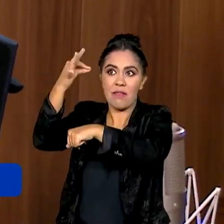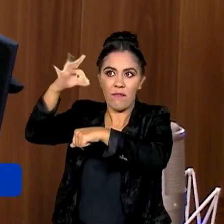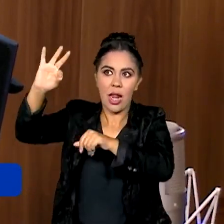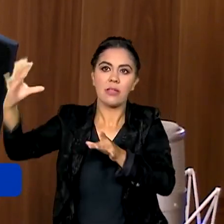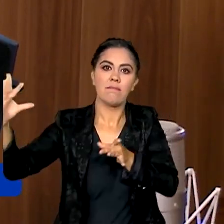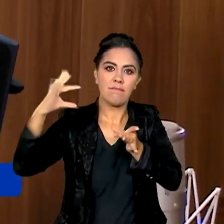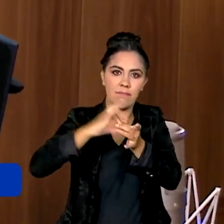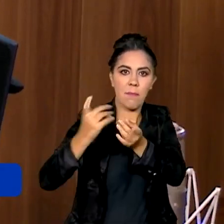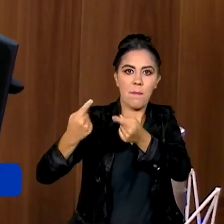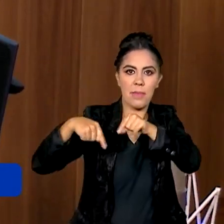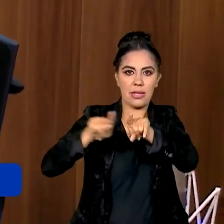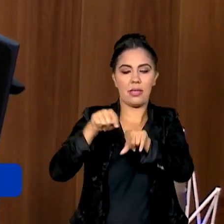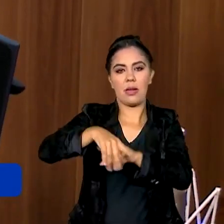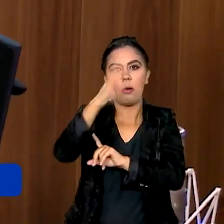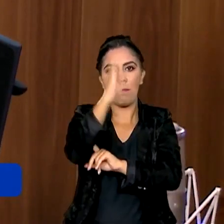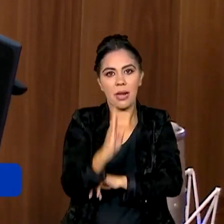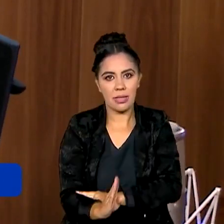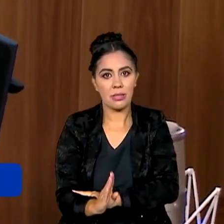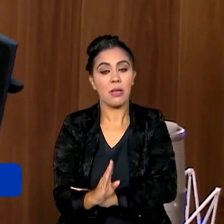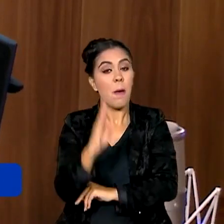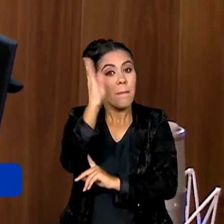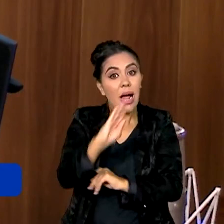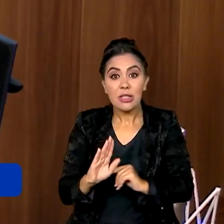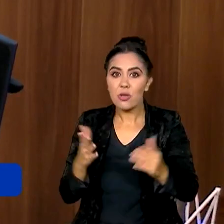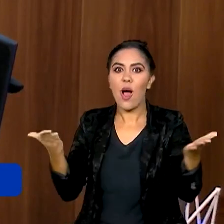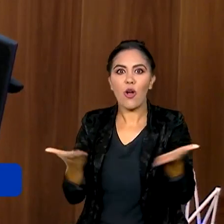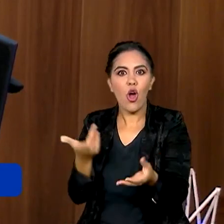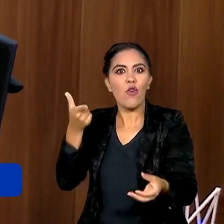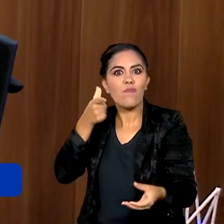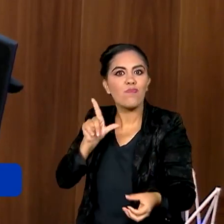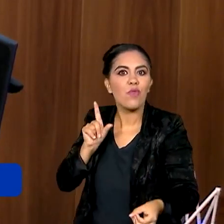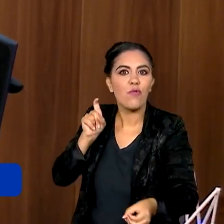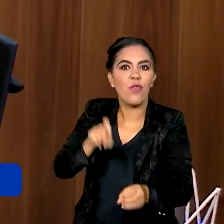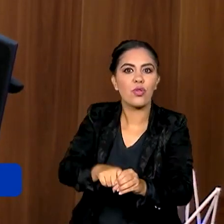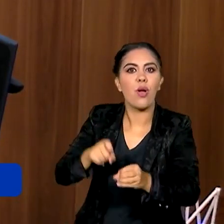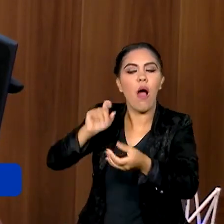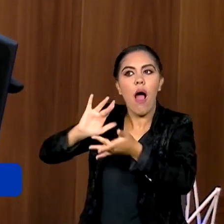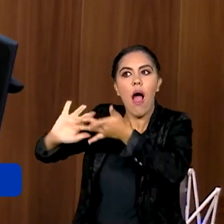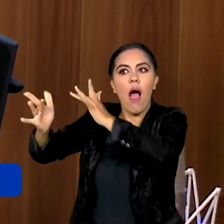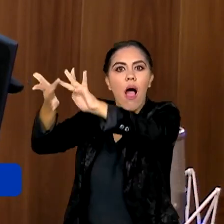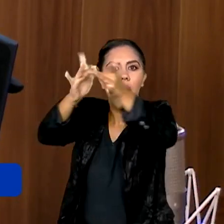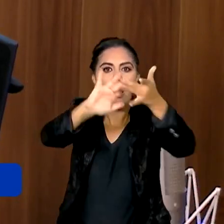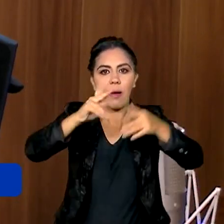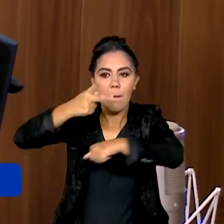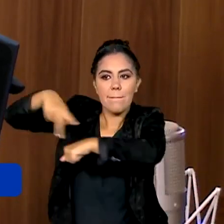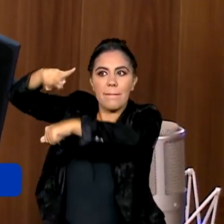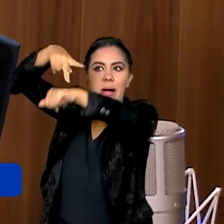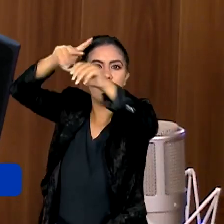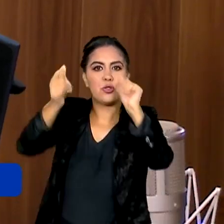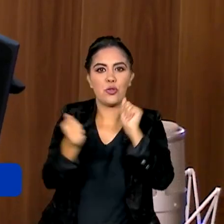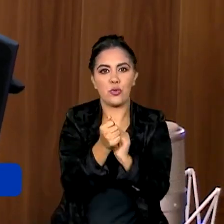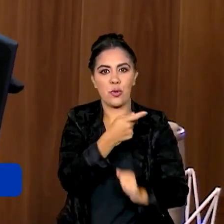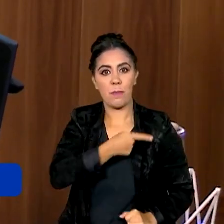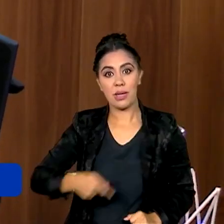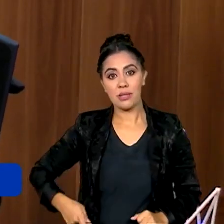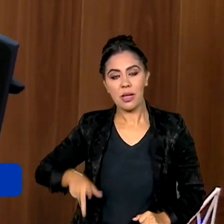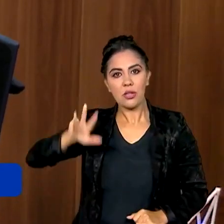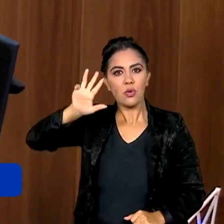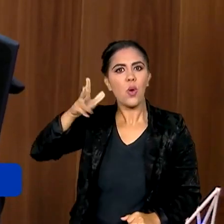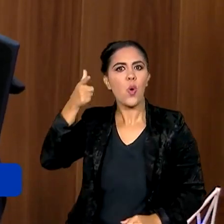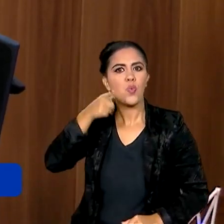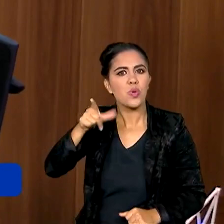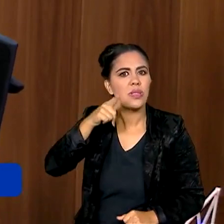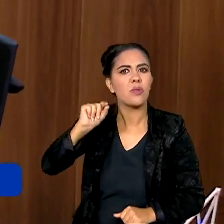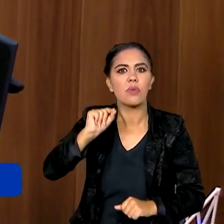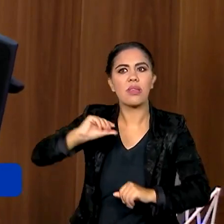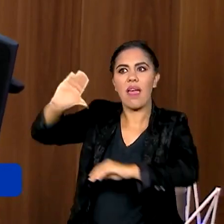Brasil voltou, acho importante frisar isso, com o presidente Lula, a ter um volume grande de